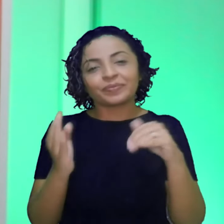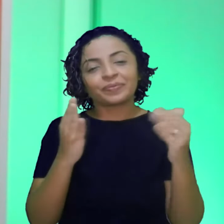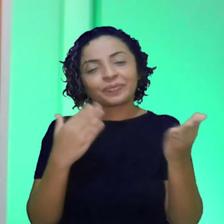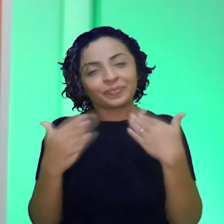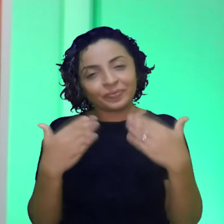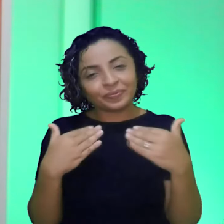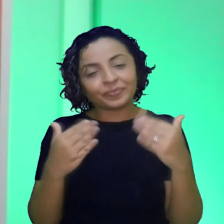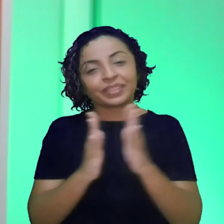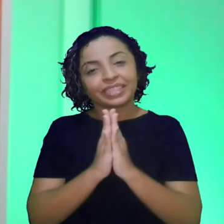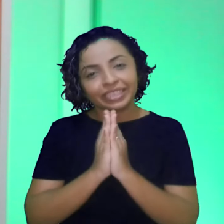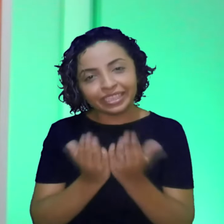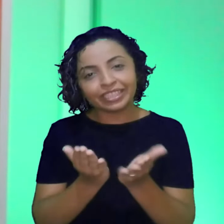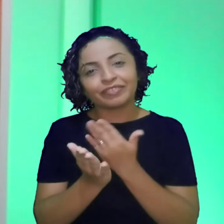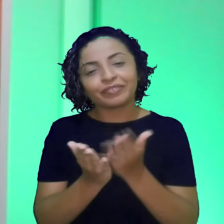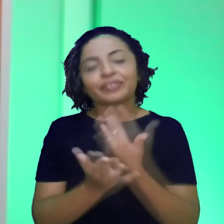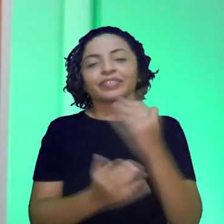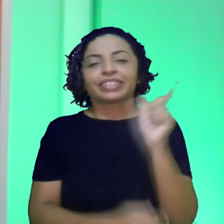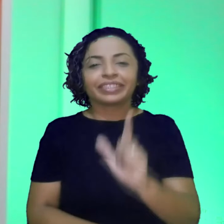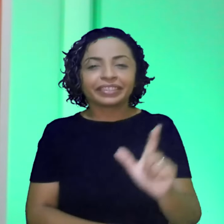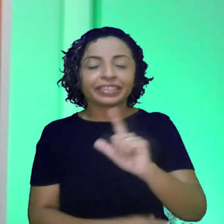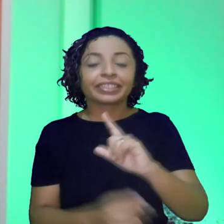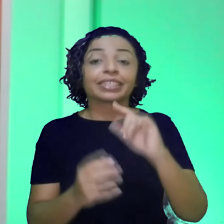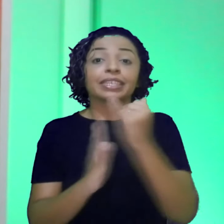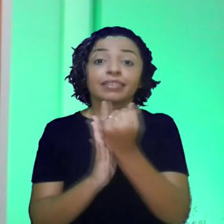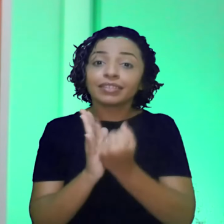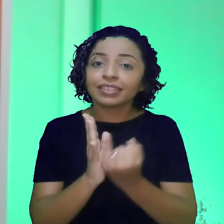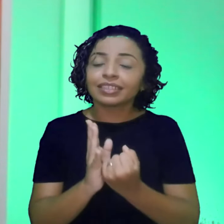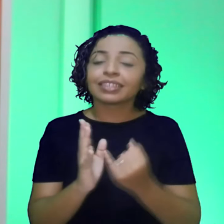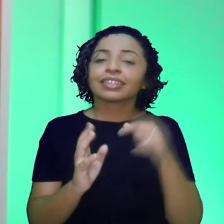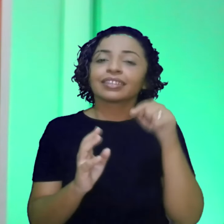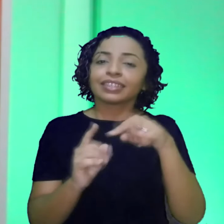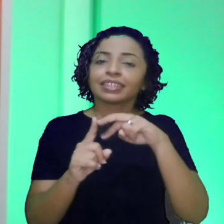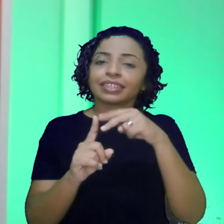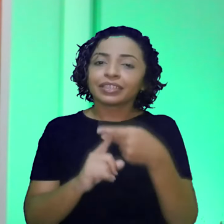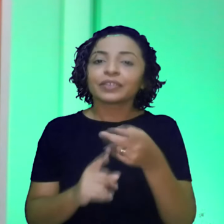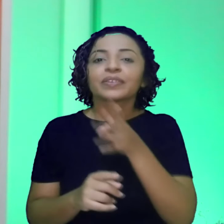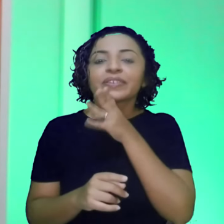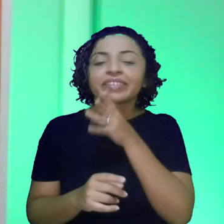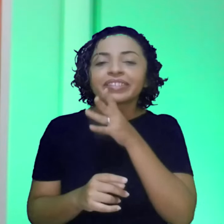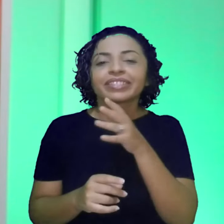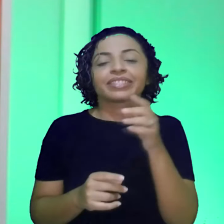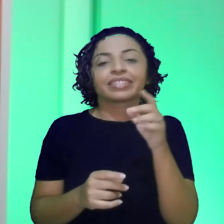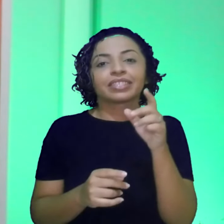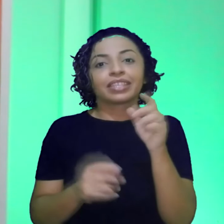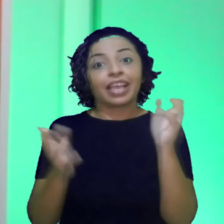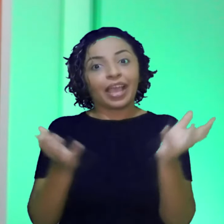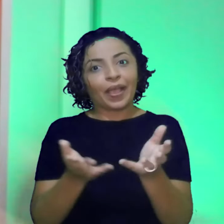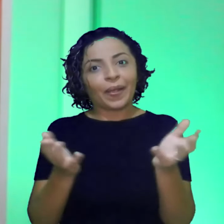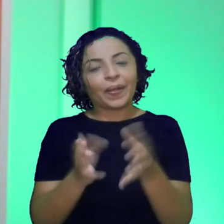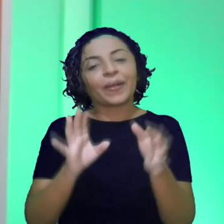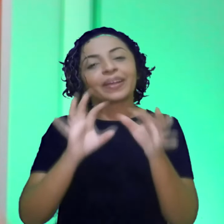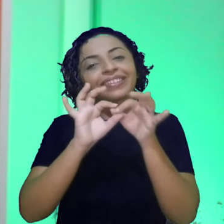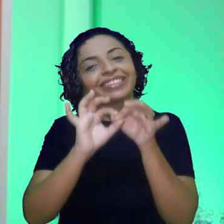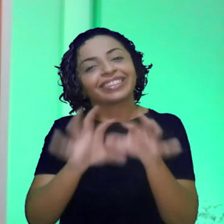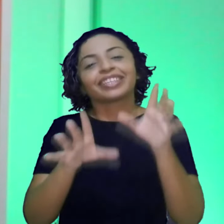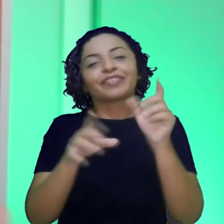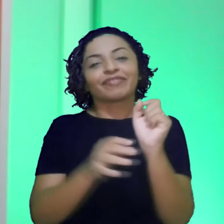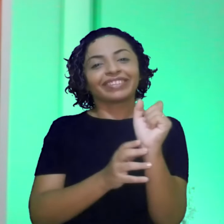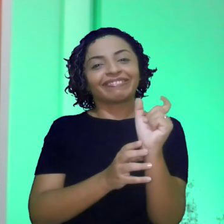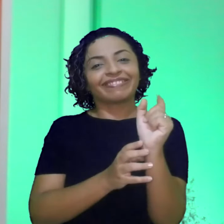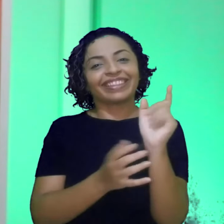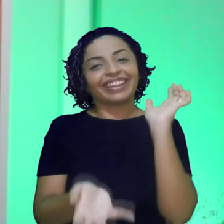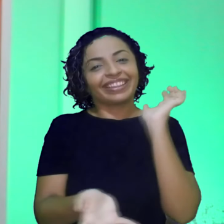livros, literatura. Se inscreve no canal, é muito importante. Conhece o nosso grupo no Telegram. Ele está público agora, então é um grupo público para a